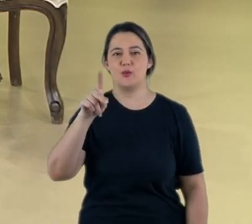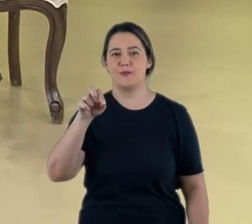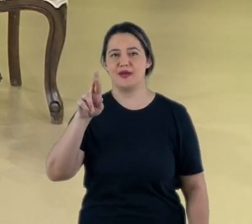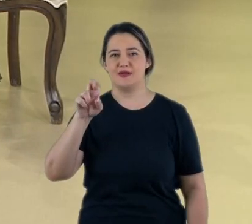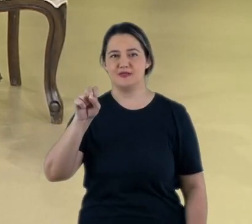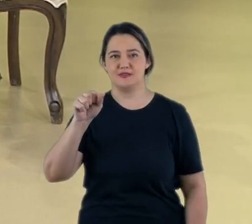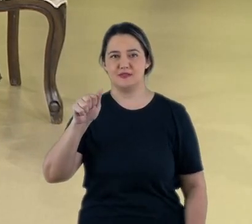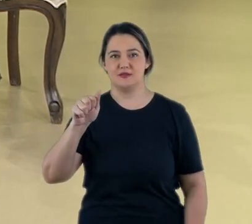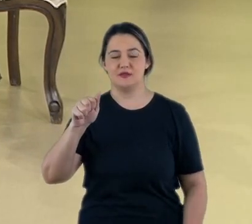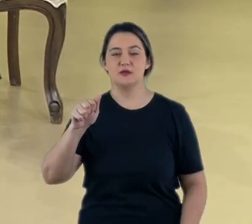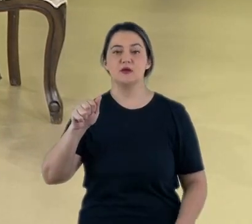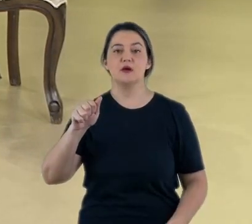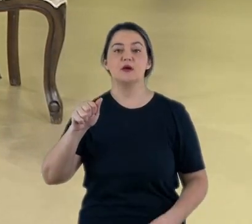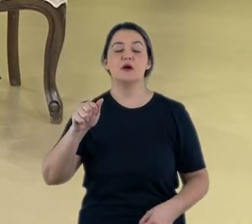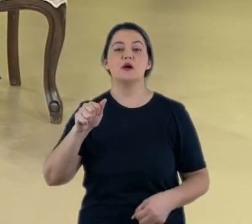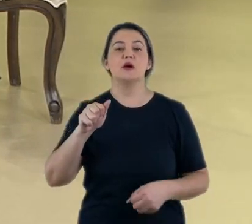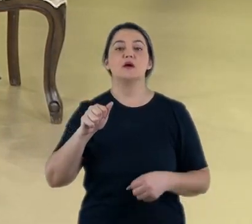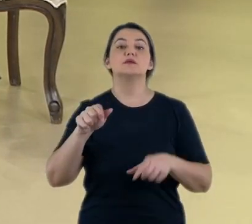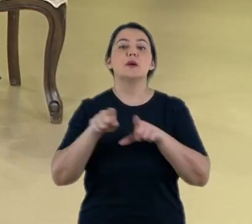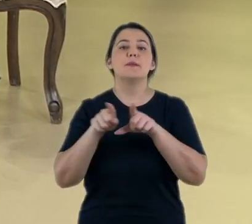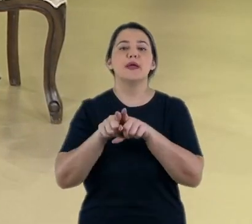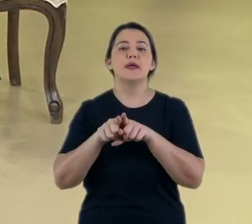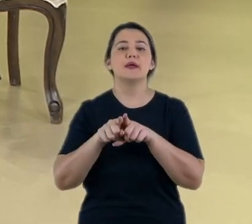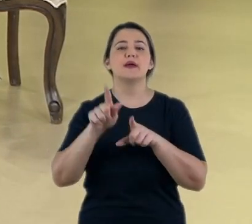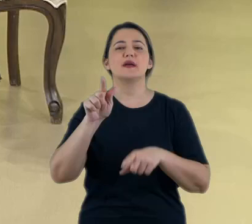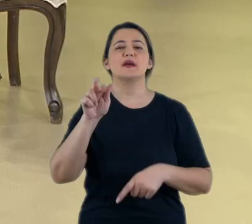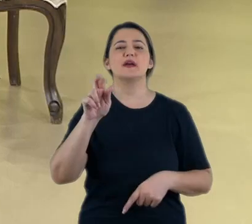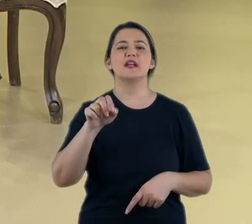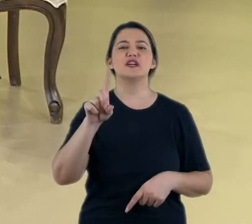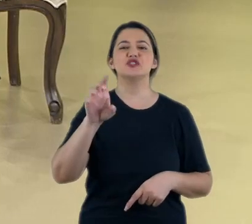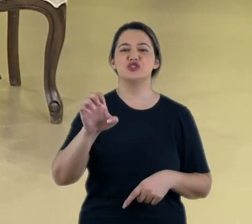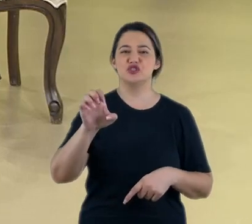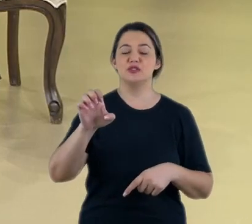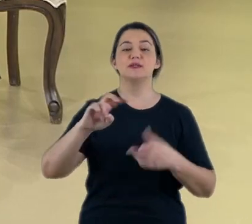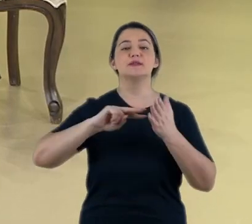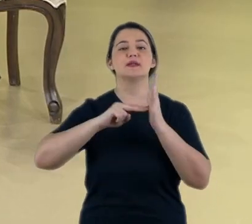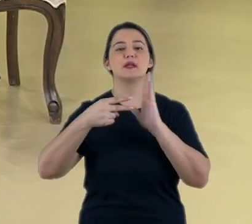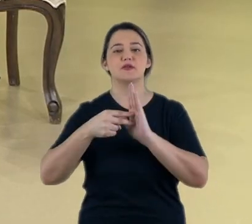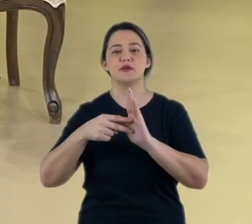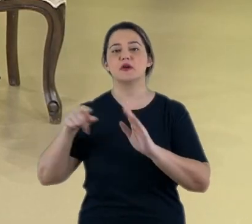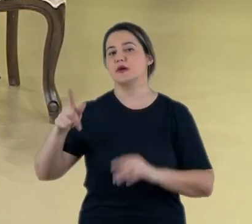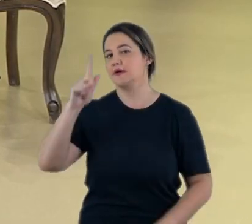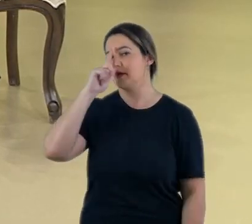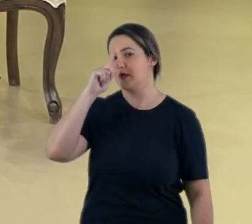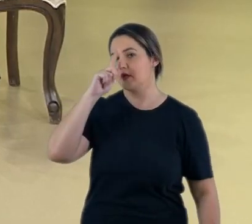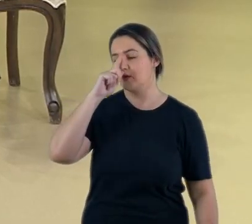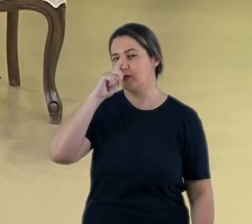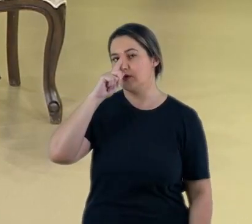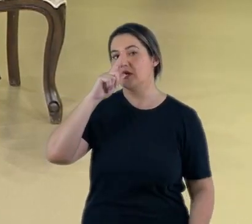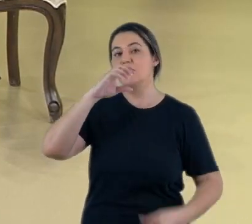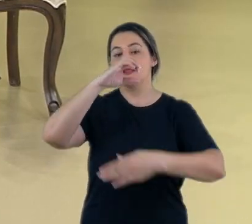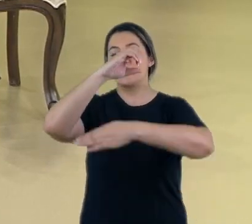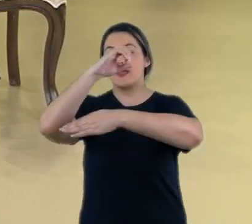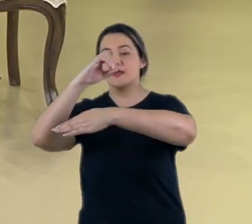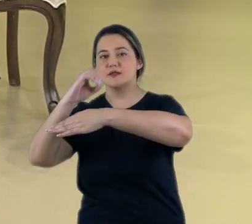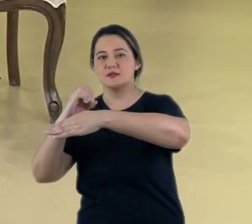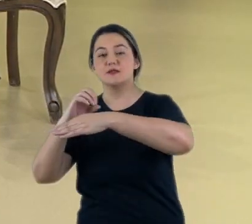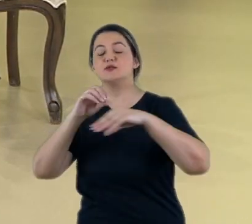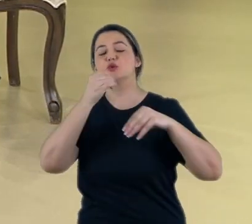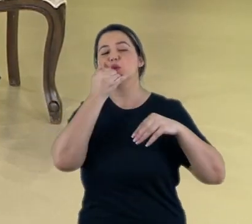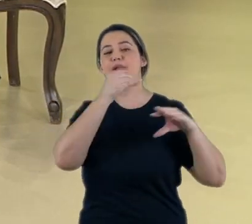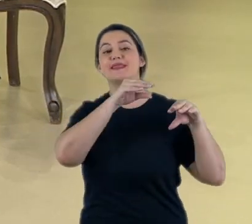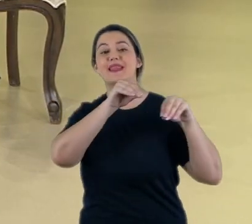o grande refere-se ao Império Grego e o desceu ao Império Romano. Eu sei que é uma